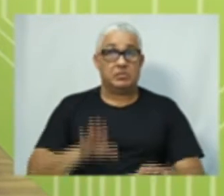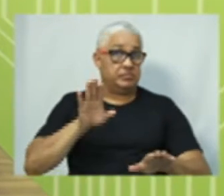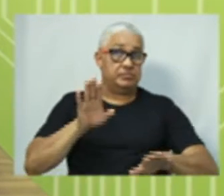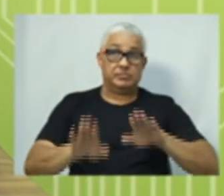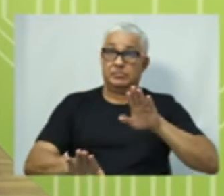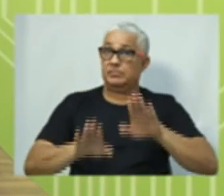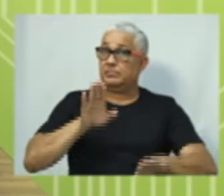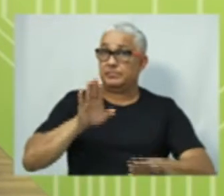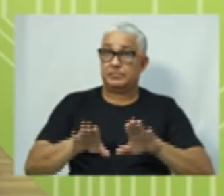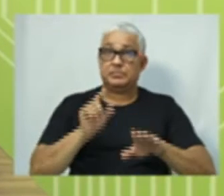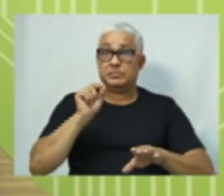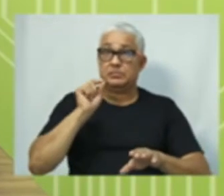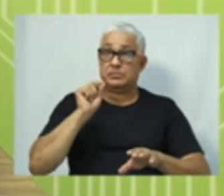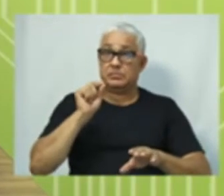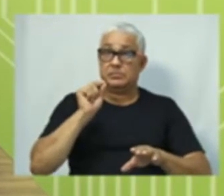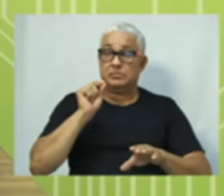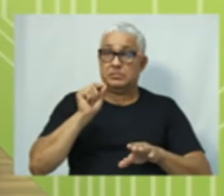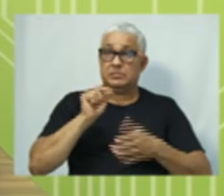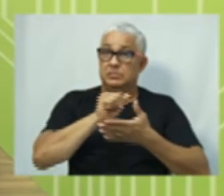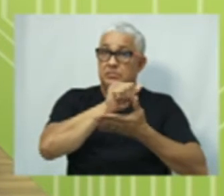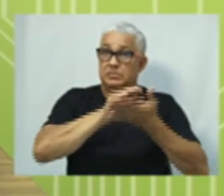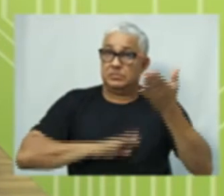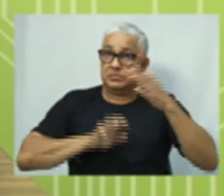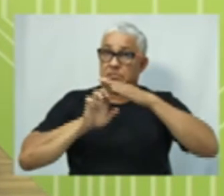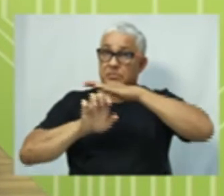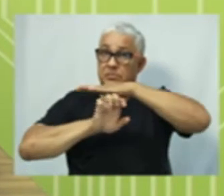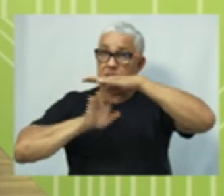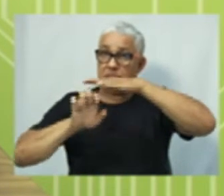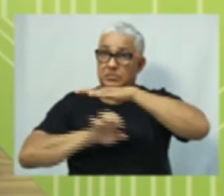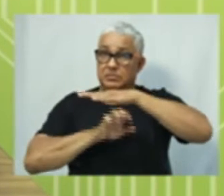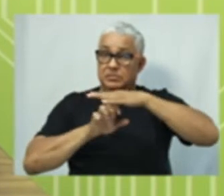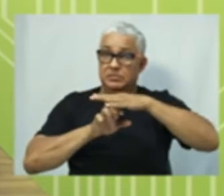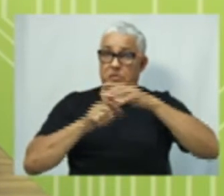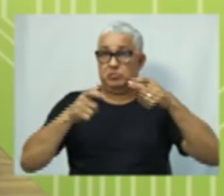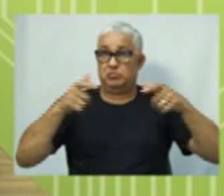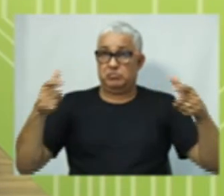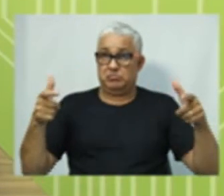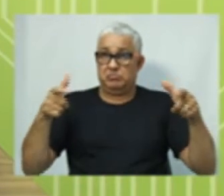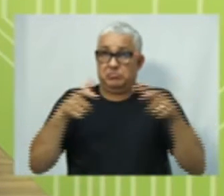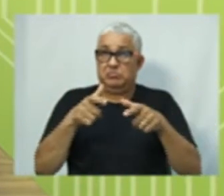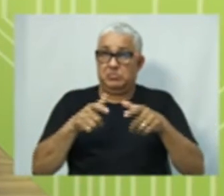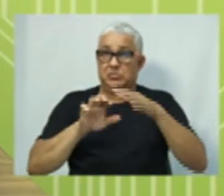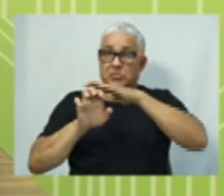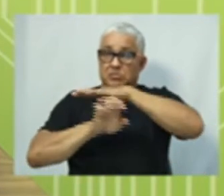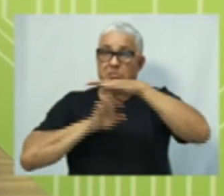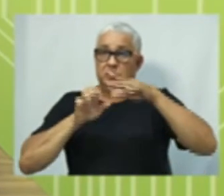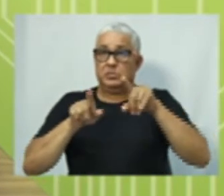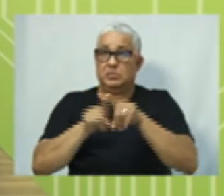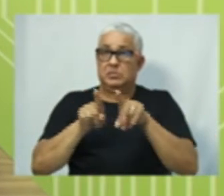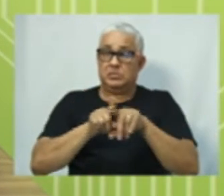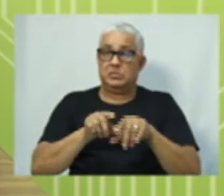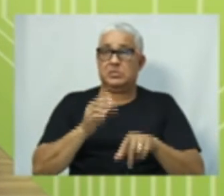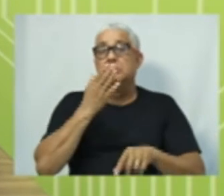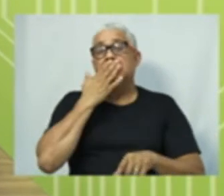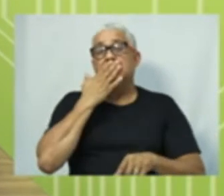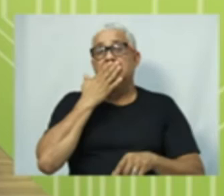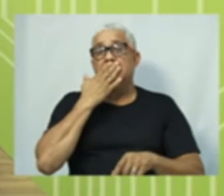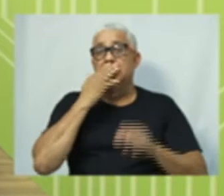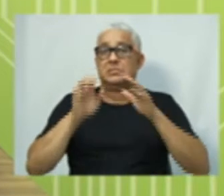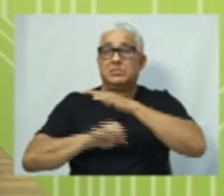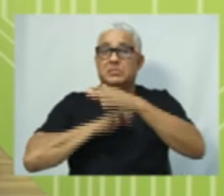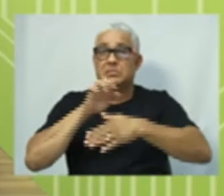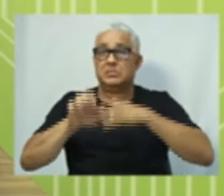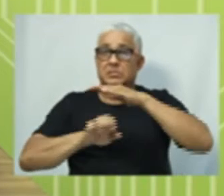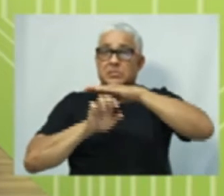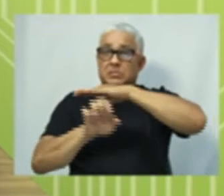Depende do quê? Da atividade da empresa, do tamanho da empresa, né? E do ramo que ela